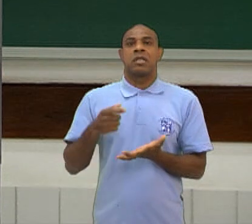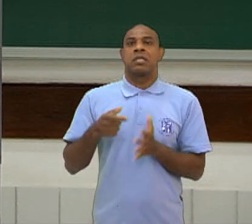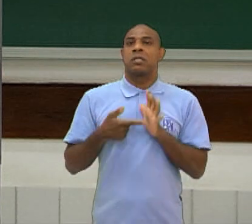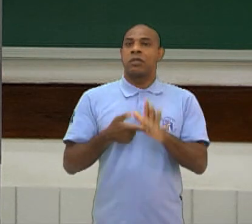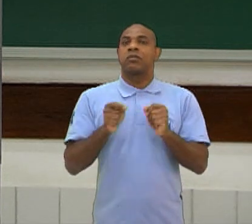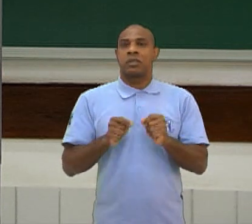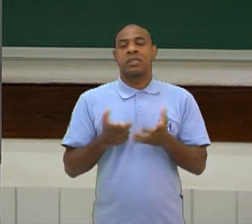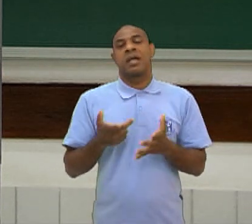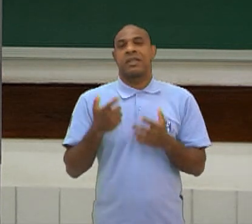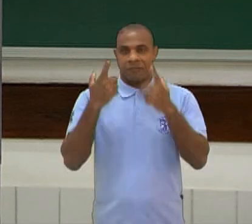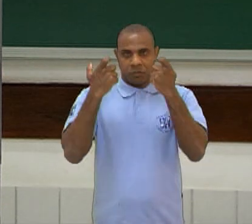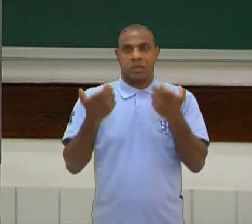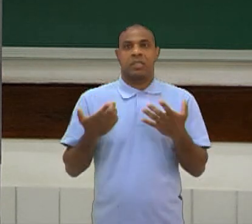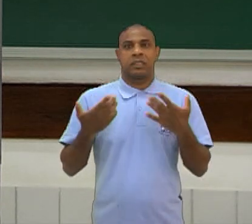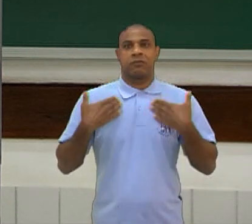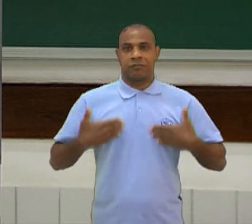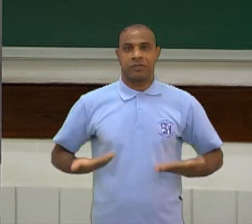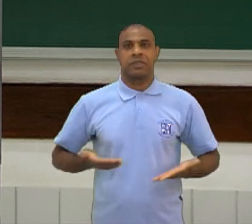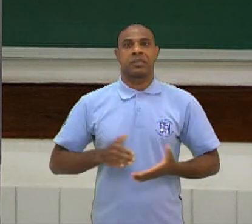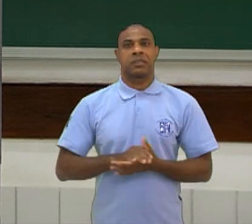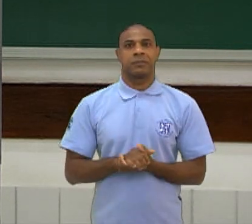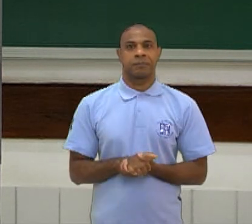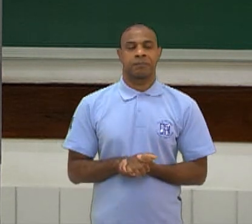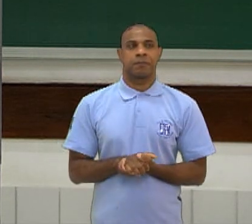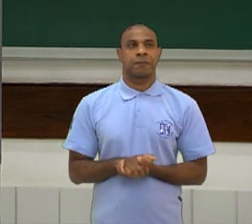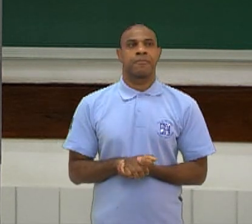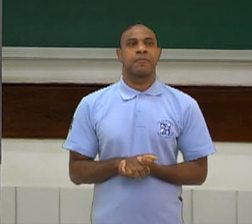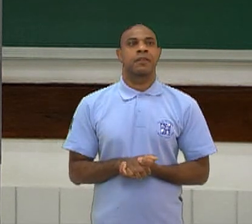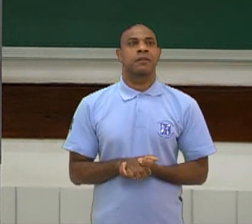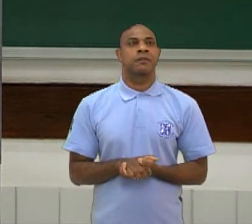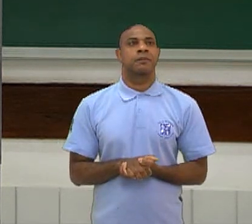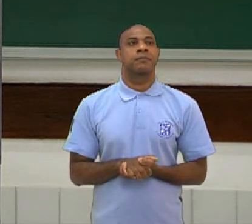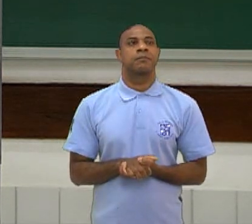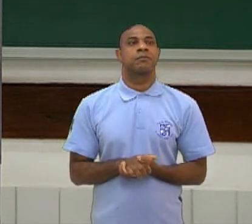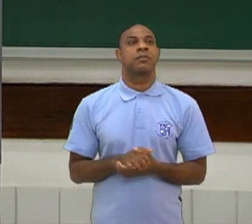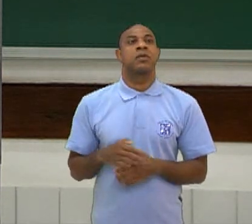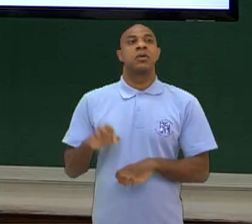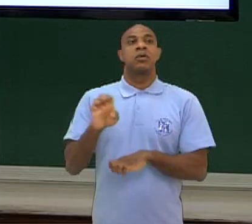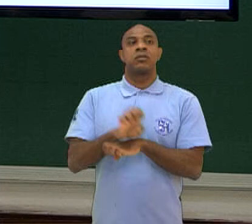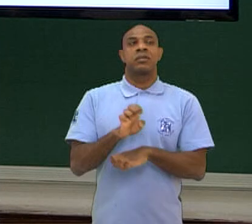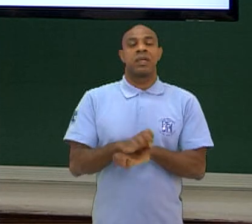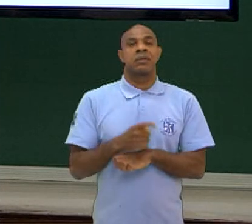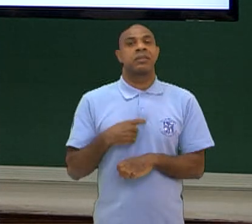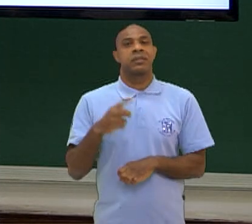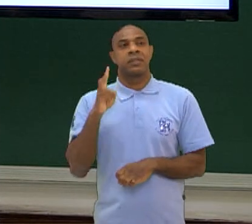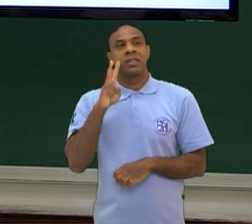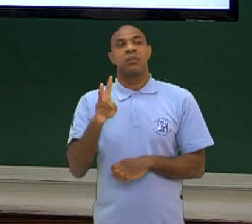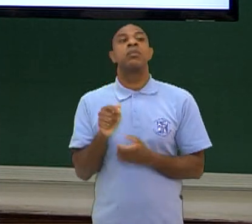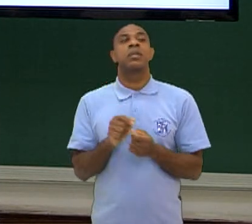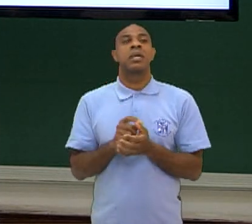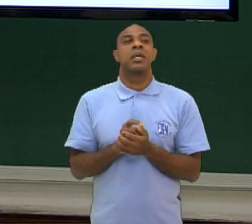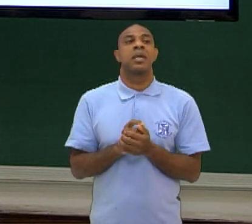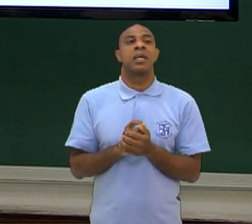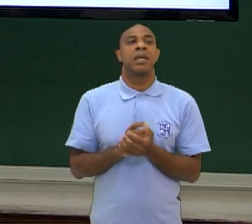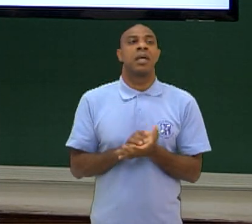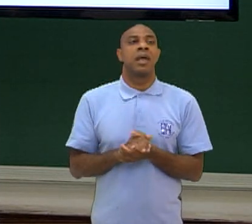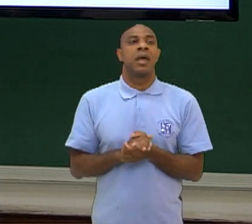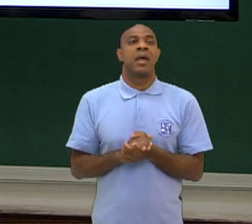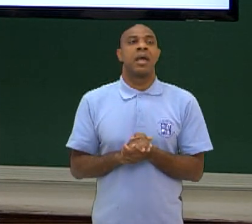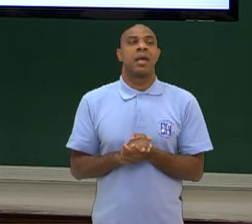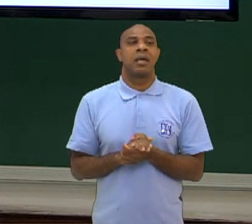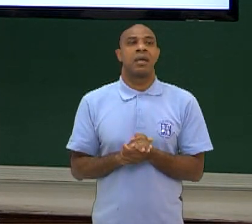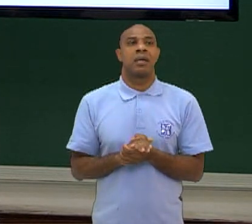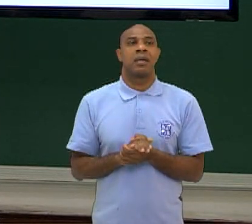característica fundamental do Estado na sociologia do Weber. O Estado na visão do Karl Marx. O Marx tem uma